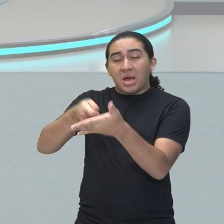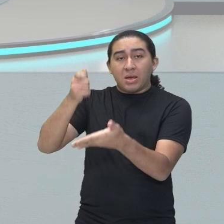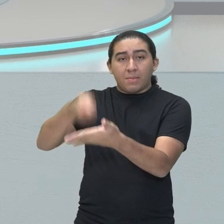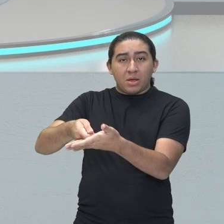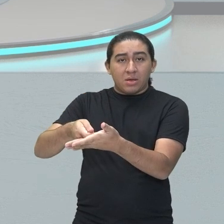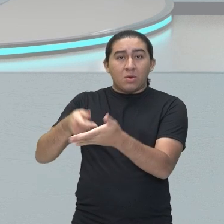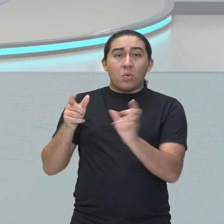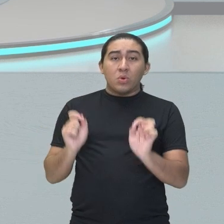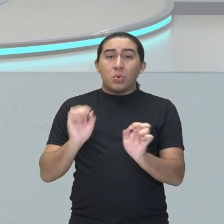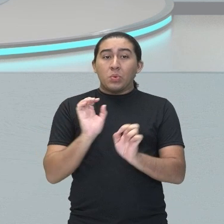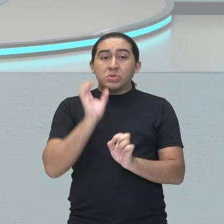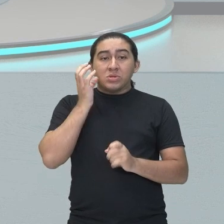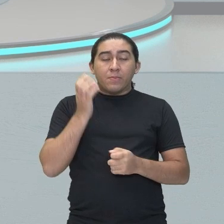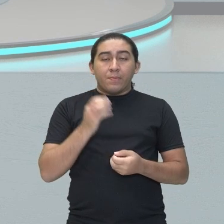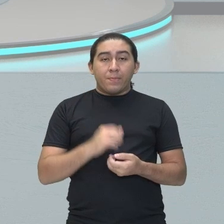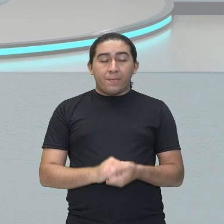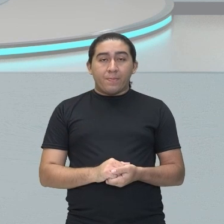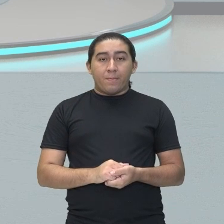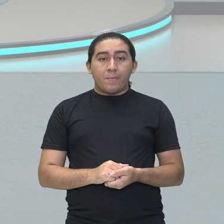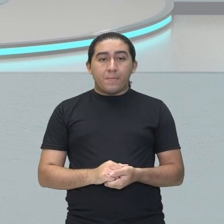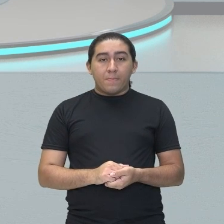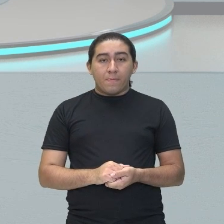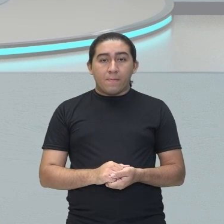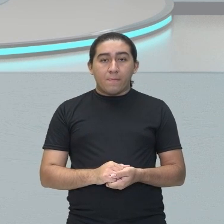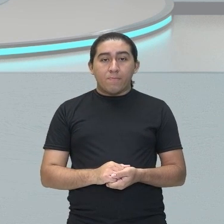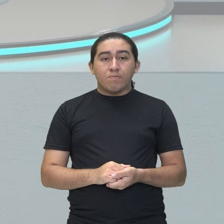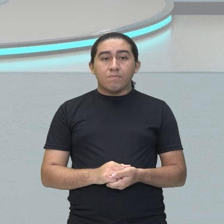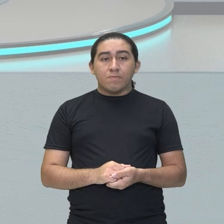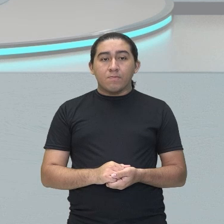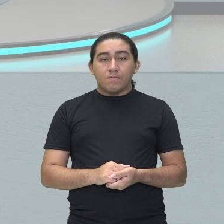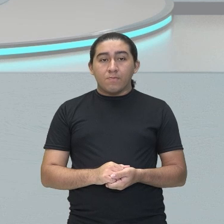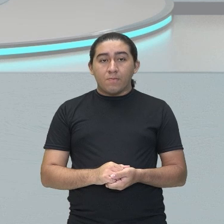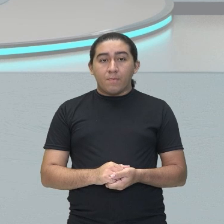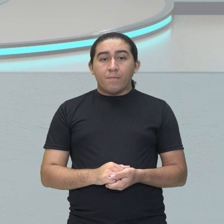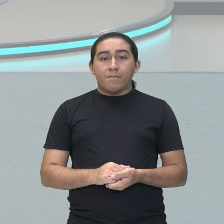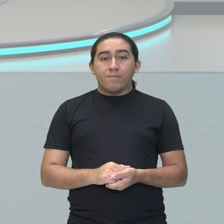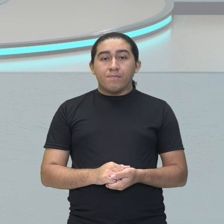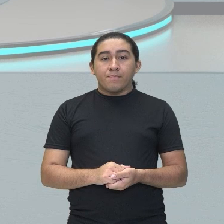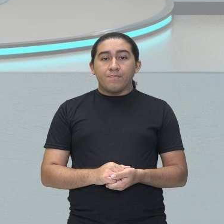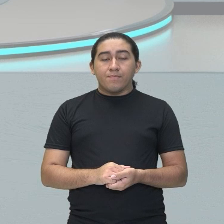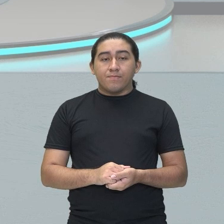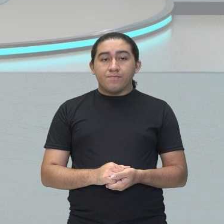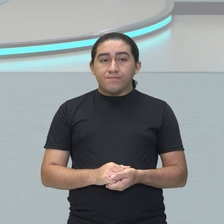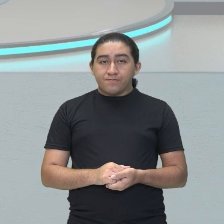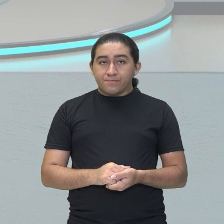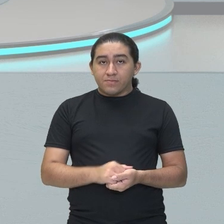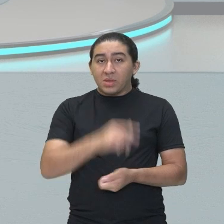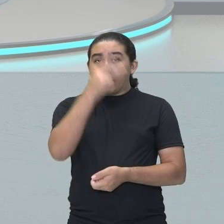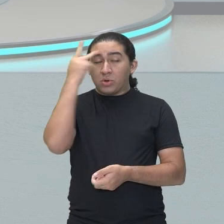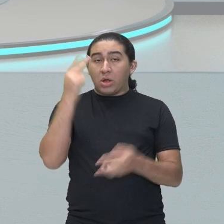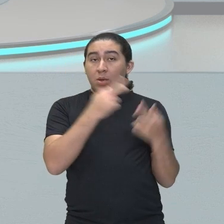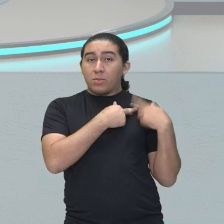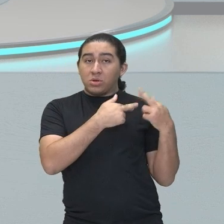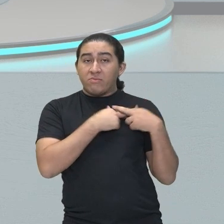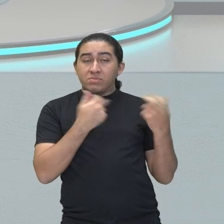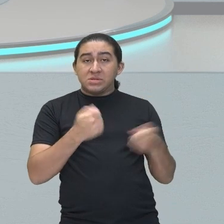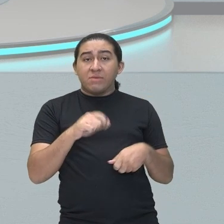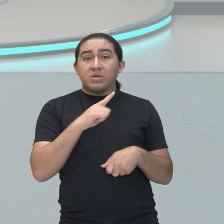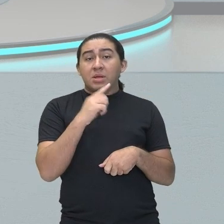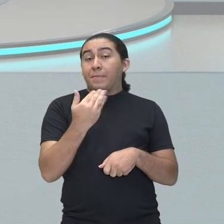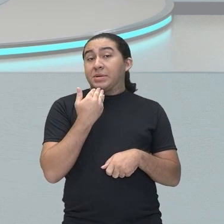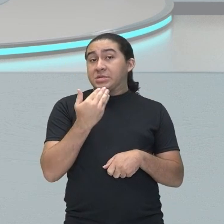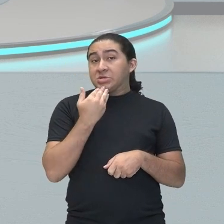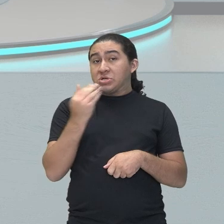Portugal, os responsáveis por isso aqui, tinham que cobrar das pessoas